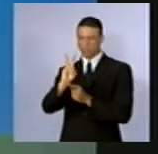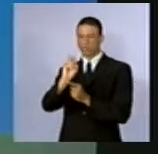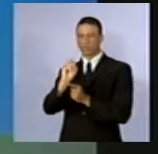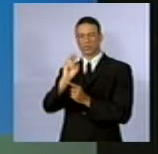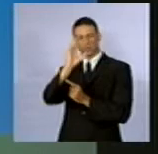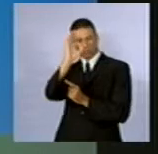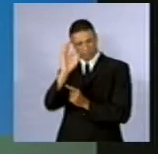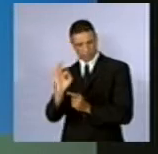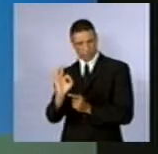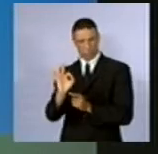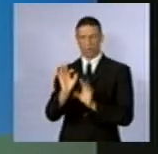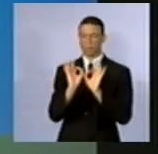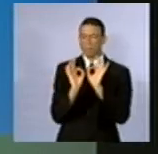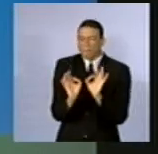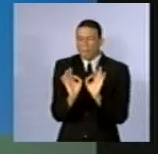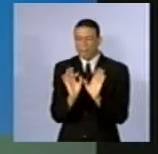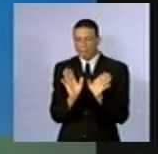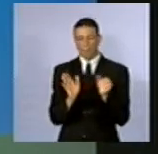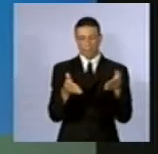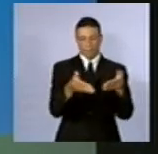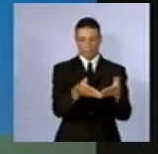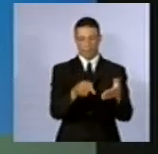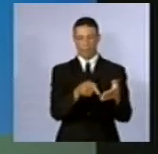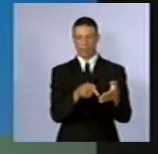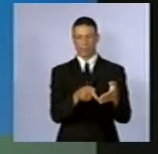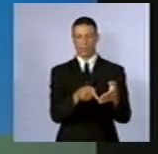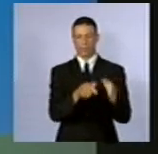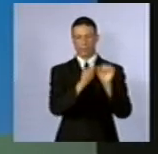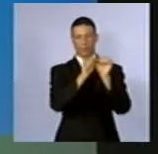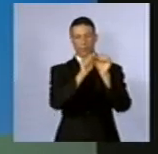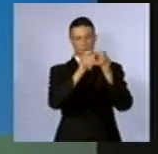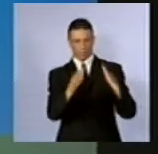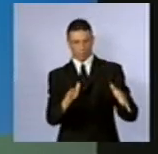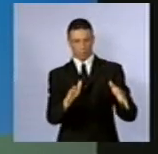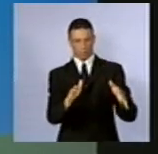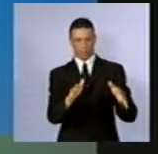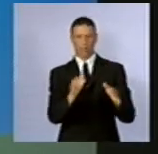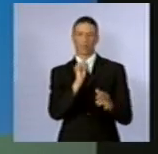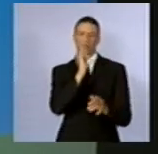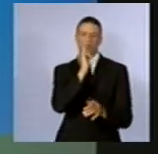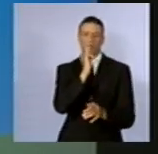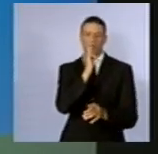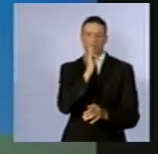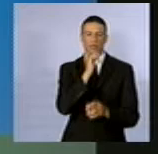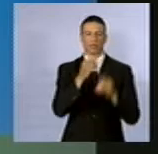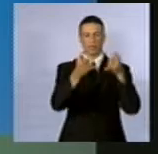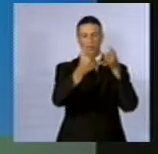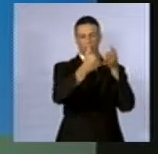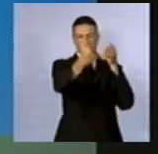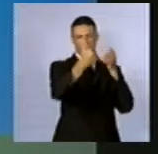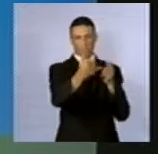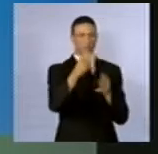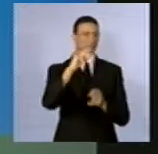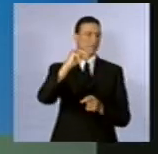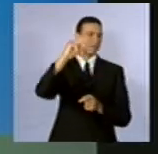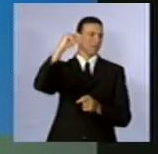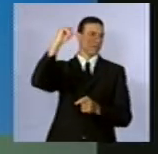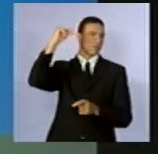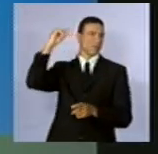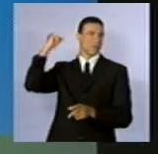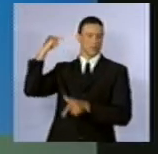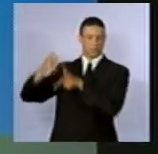Entrando especificamente na questão de campos, eu trouxe dois exemplos de linhas já bastante antigas em